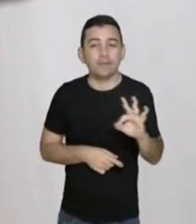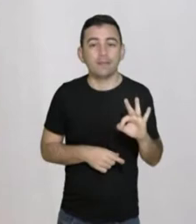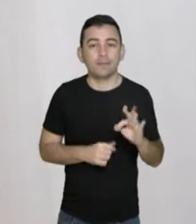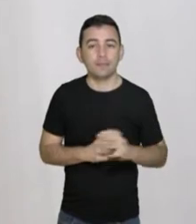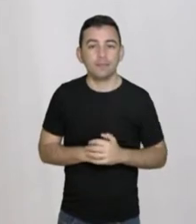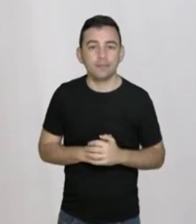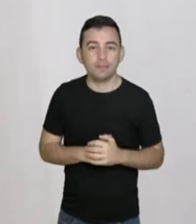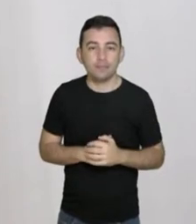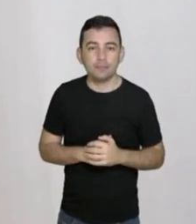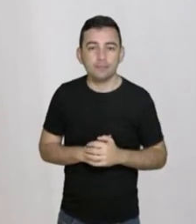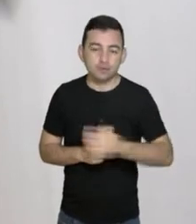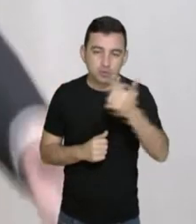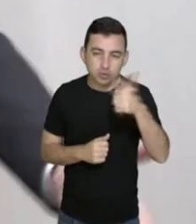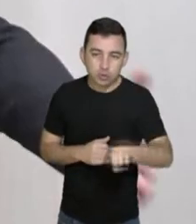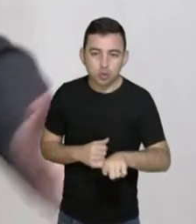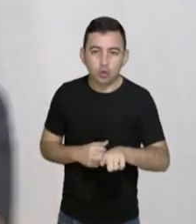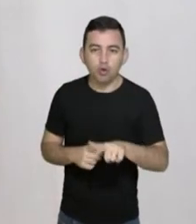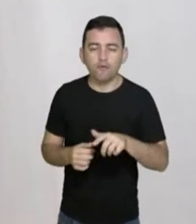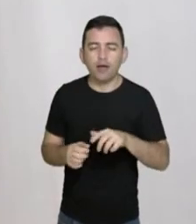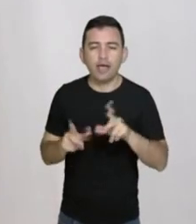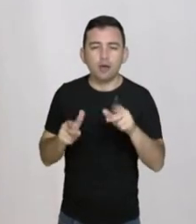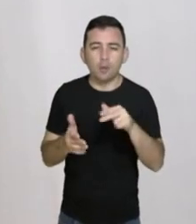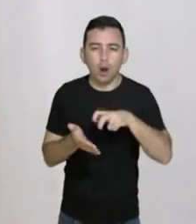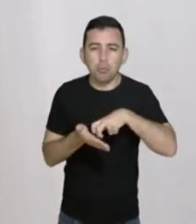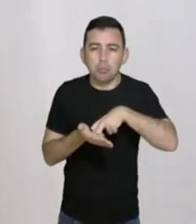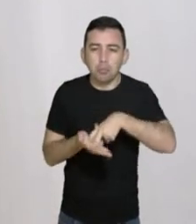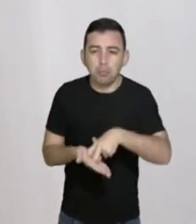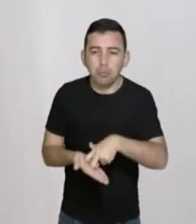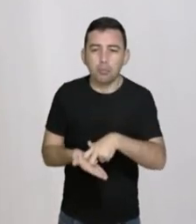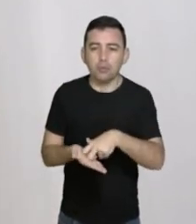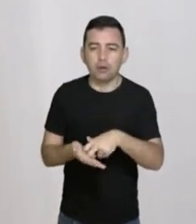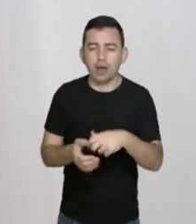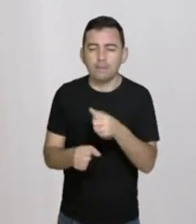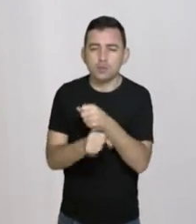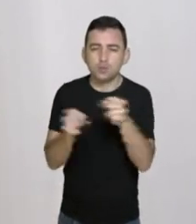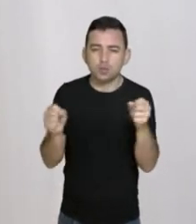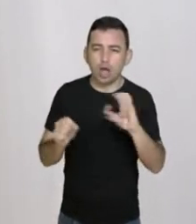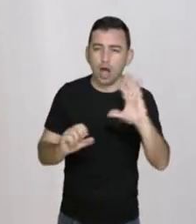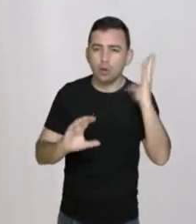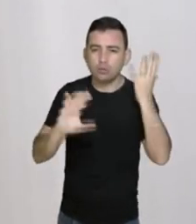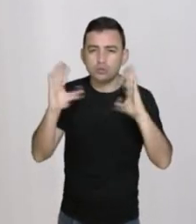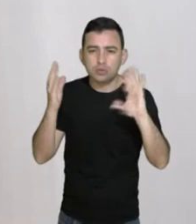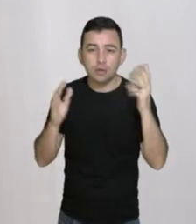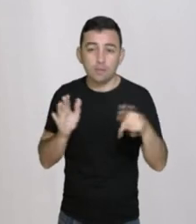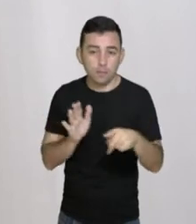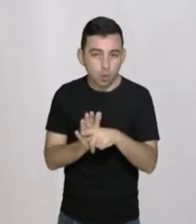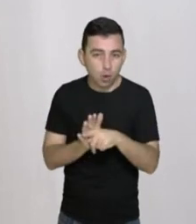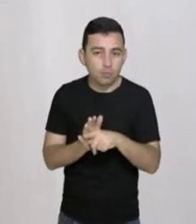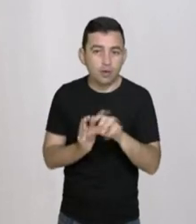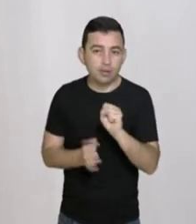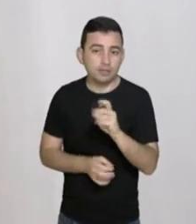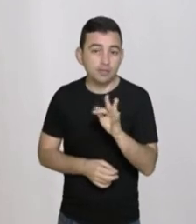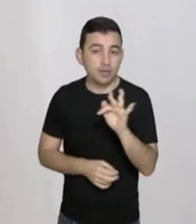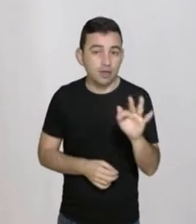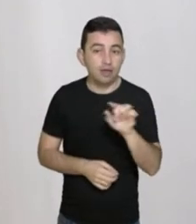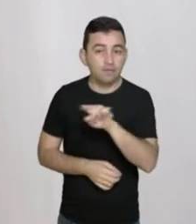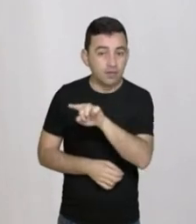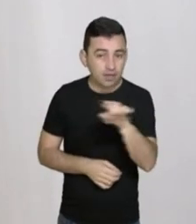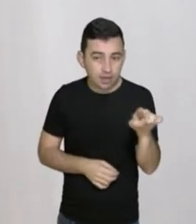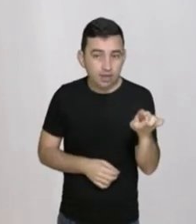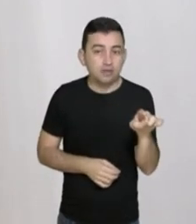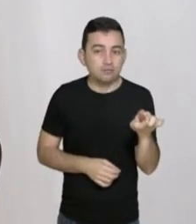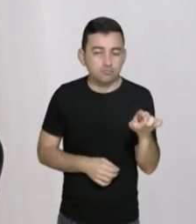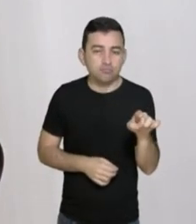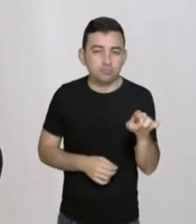Farão de novo se curvar diante dos absurdos que o Supremo Tribunal Federal, membros do Supremo